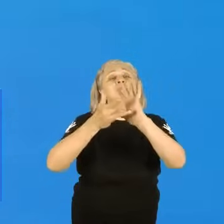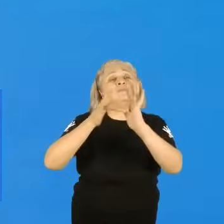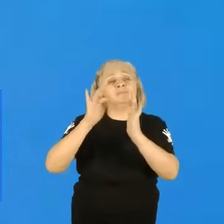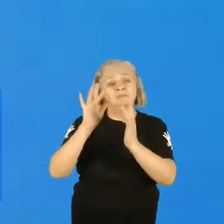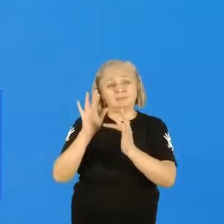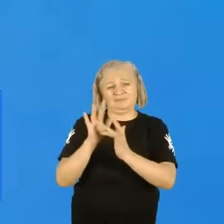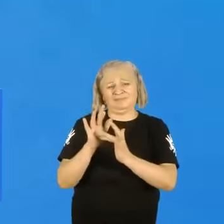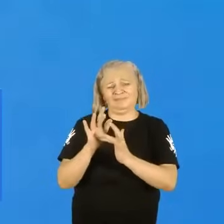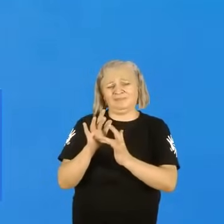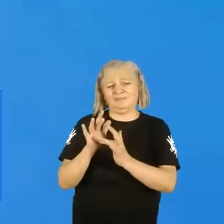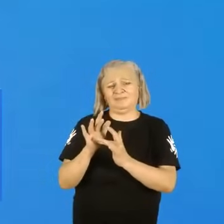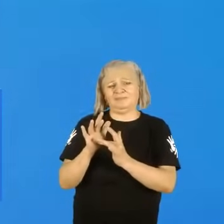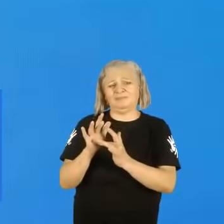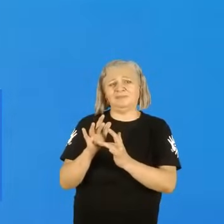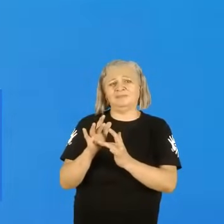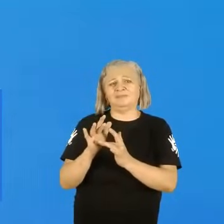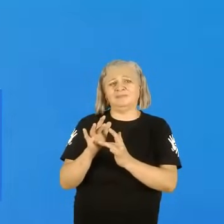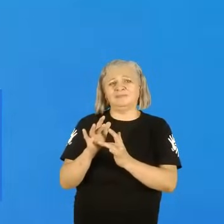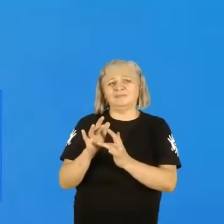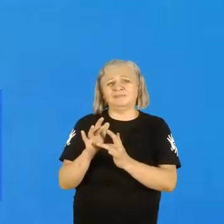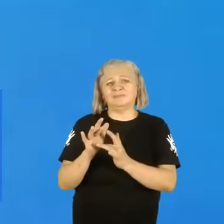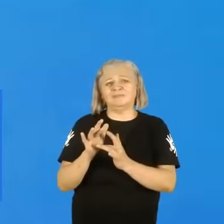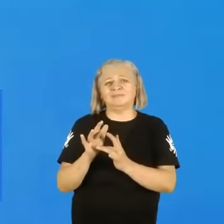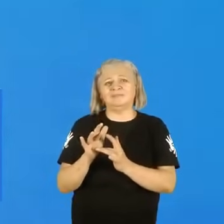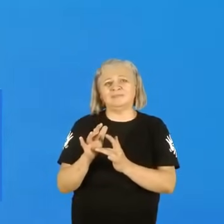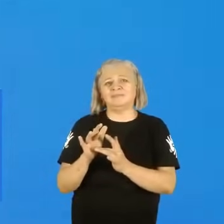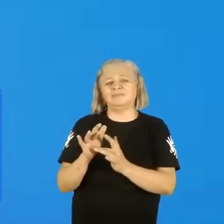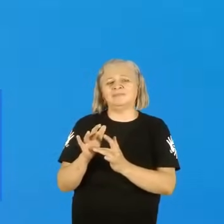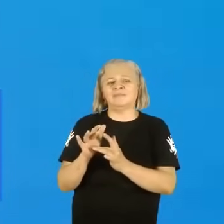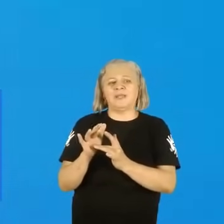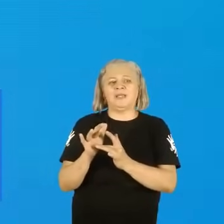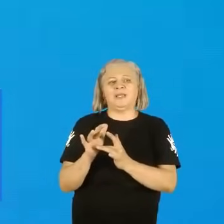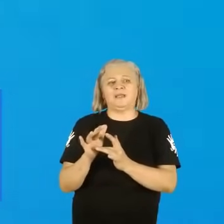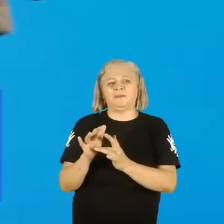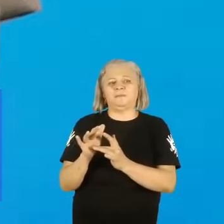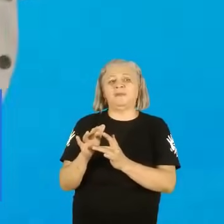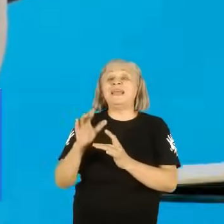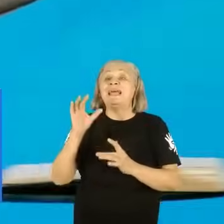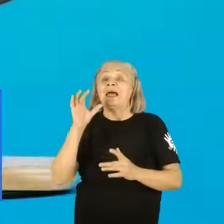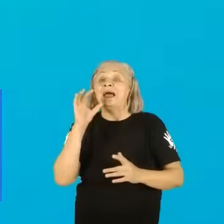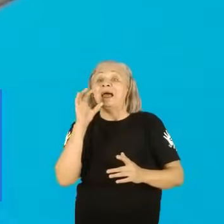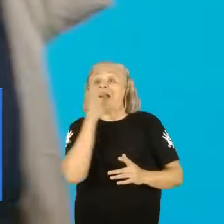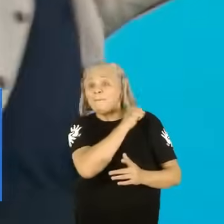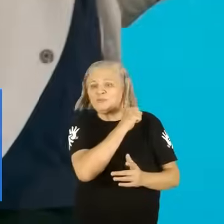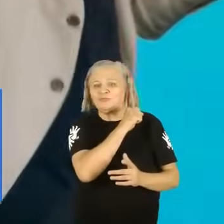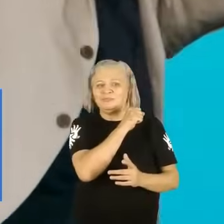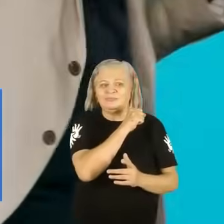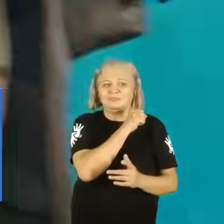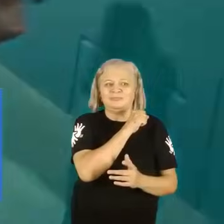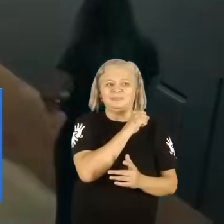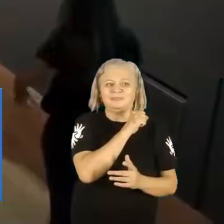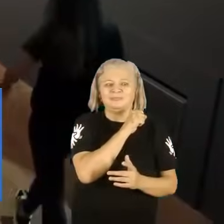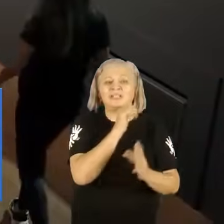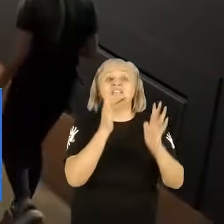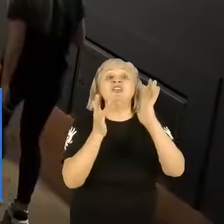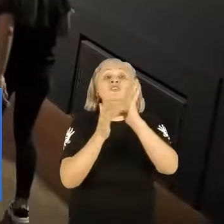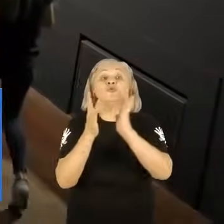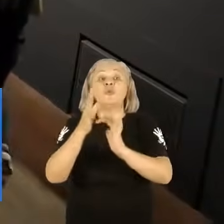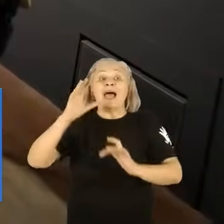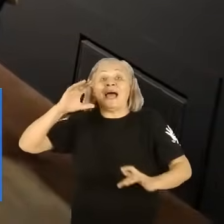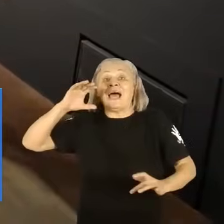Jesus, qual é a palavra? Qual é a palavra? Fala mais alto, qual é a palavra?